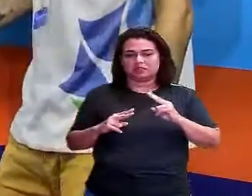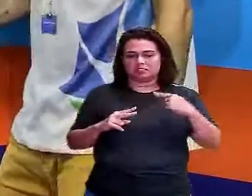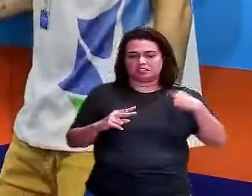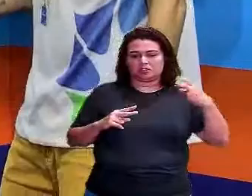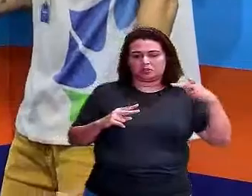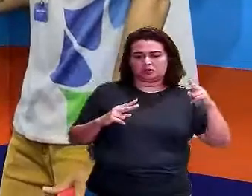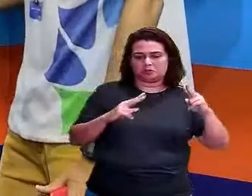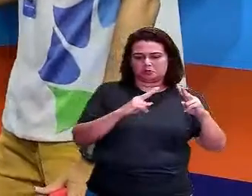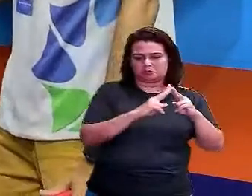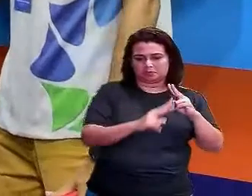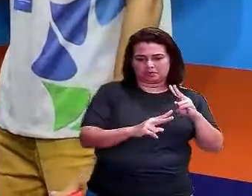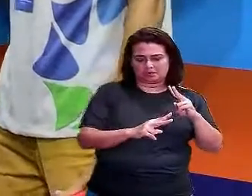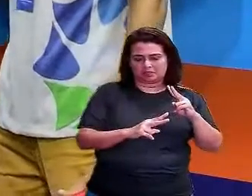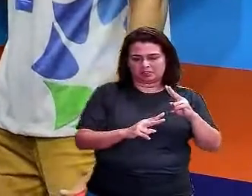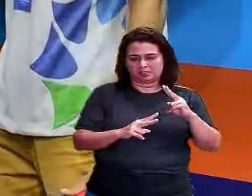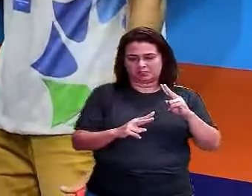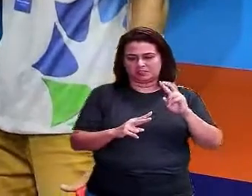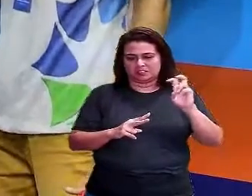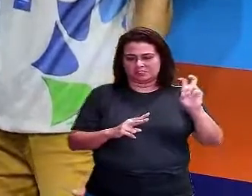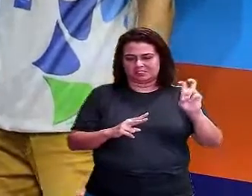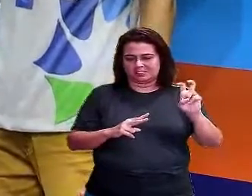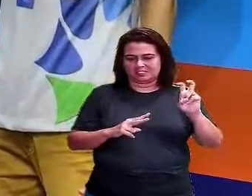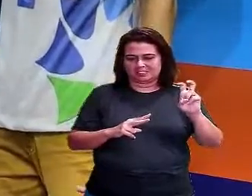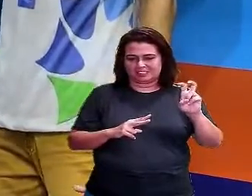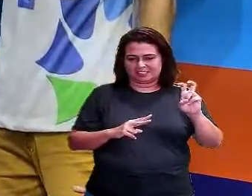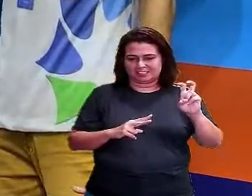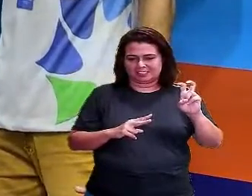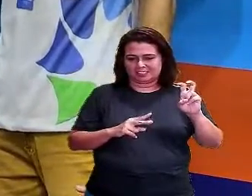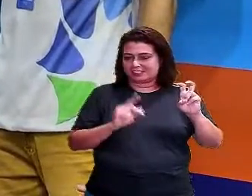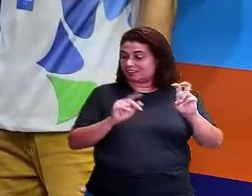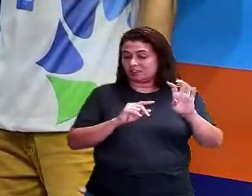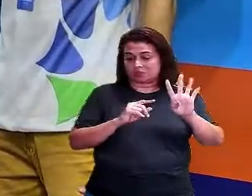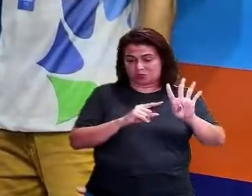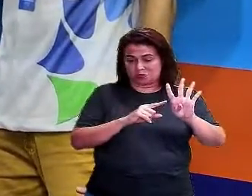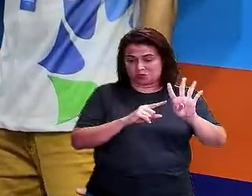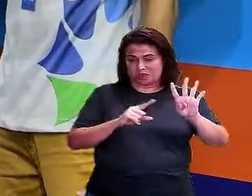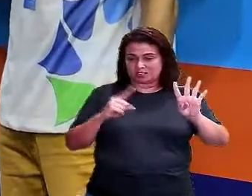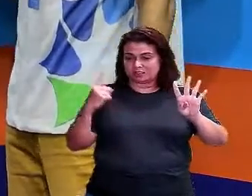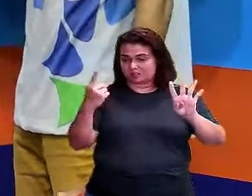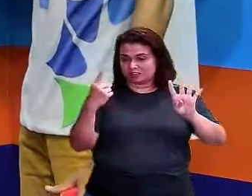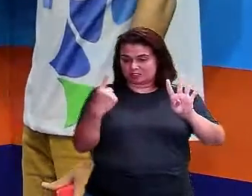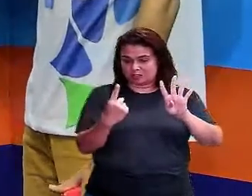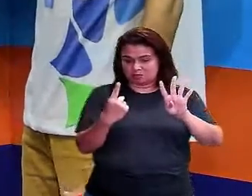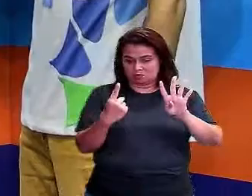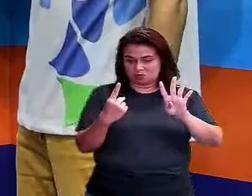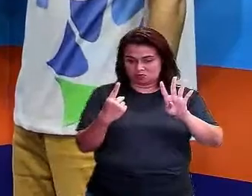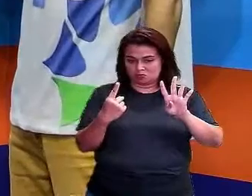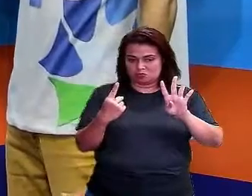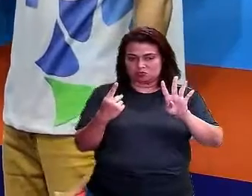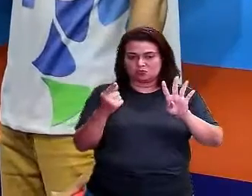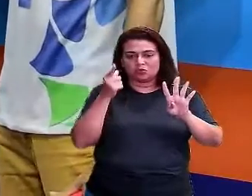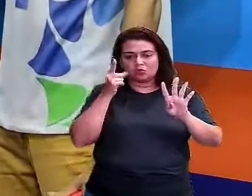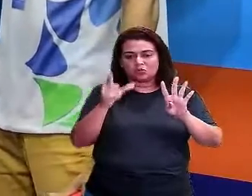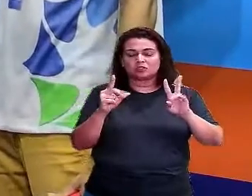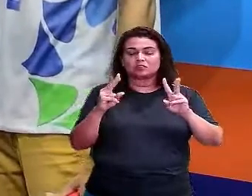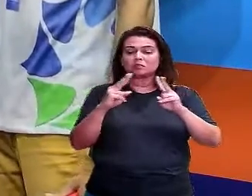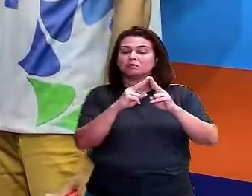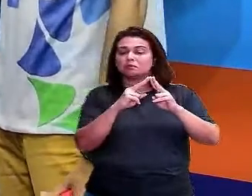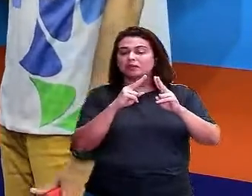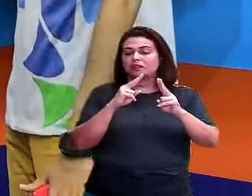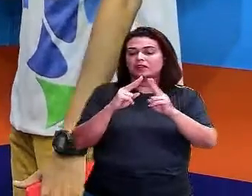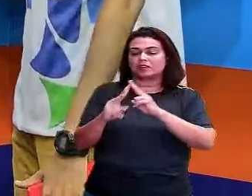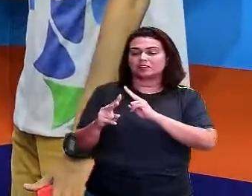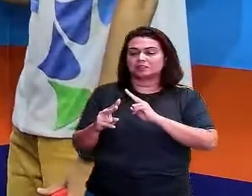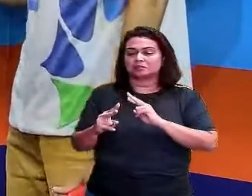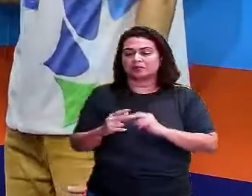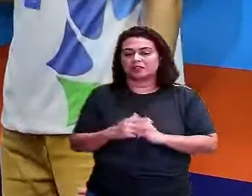3. Ó, 5, né? Eu botei 4 e Adriano botou 1. Deu 5. E aí, gente, 5 é par ou 5